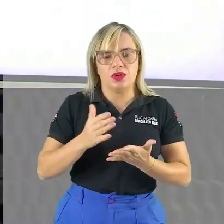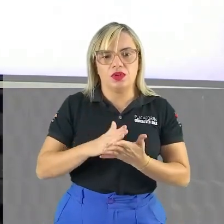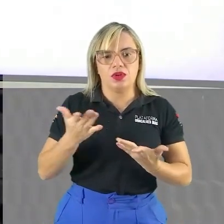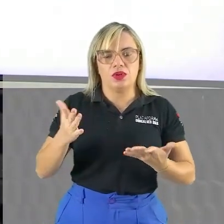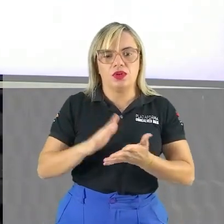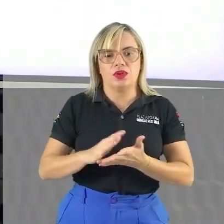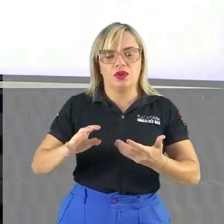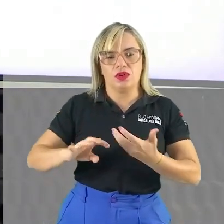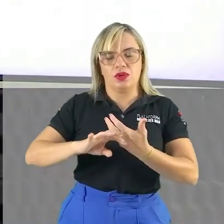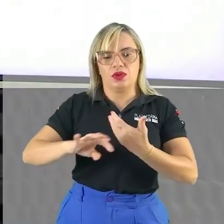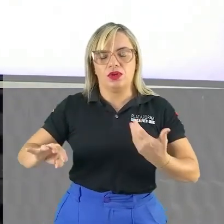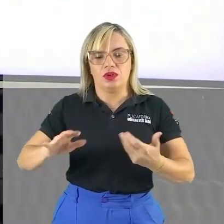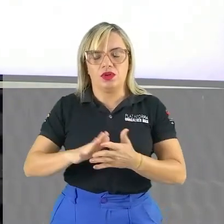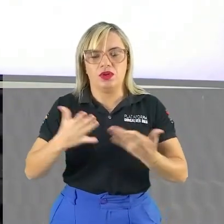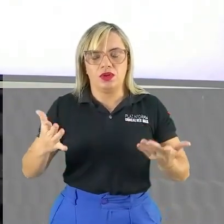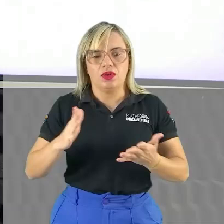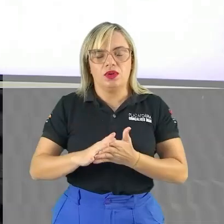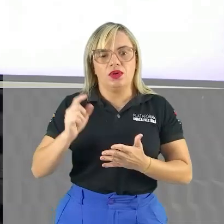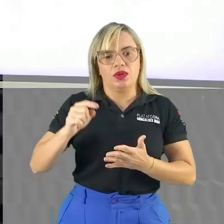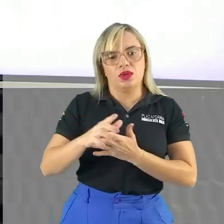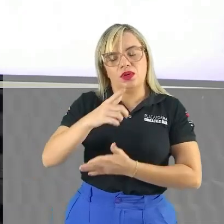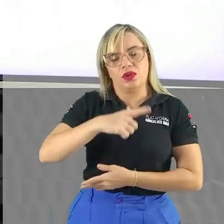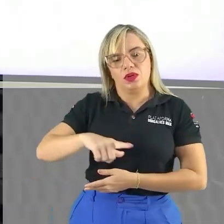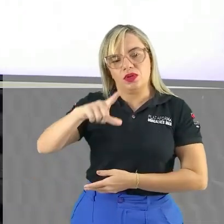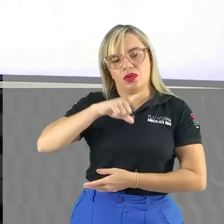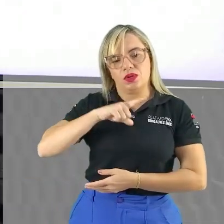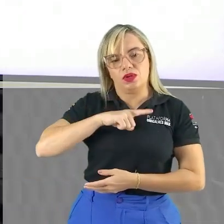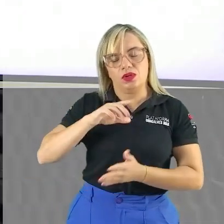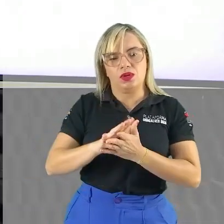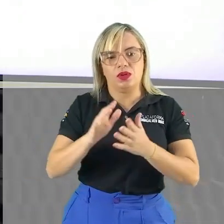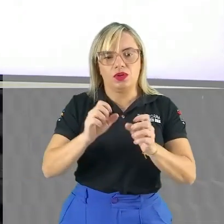apartheid, né? Naquela segregação